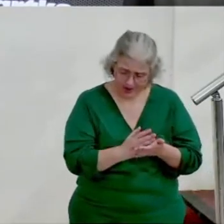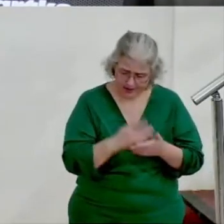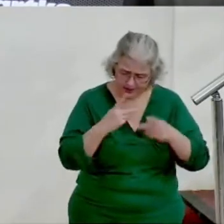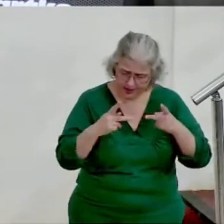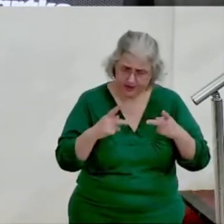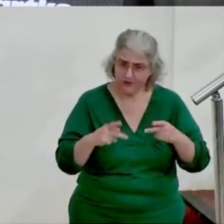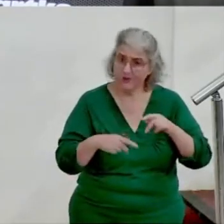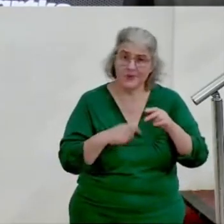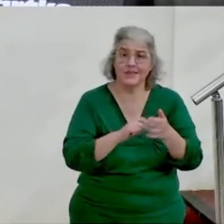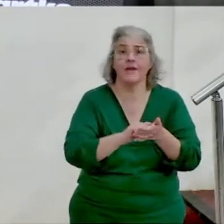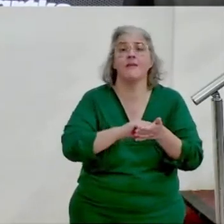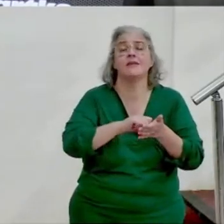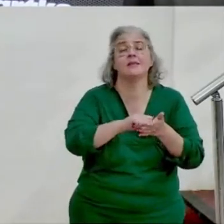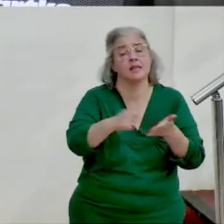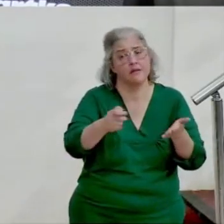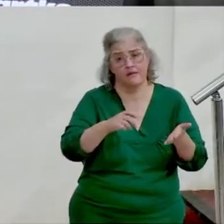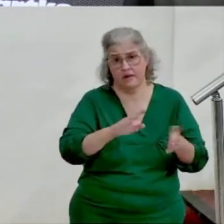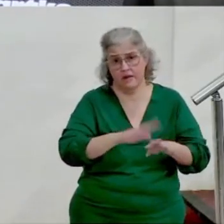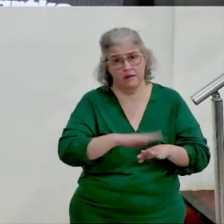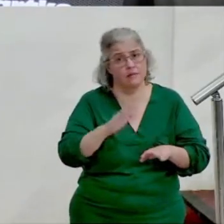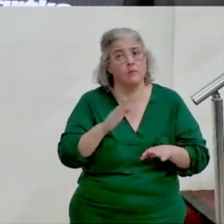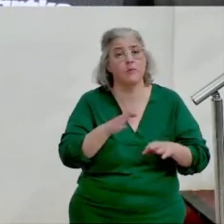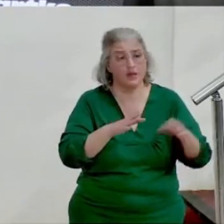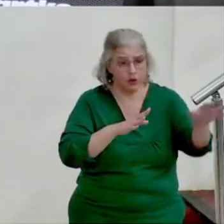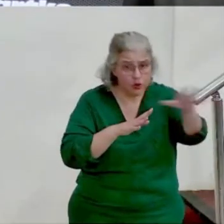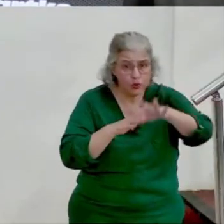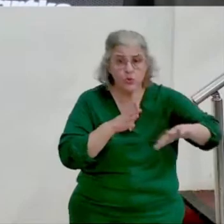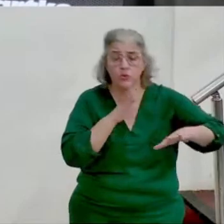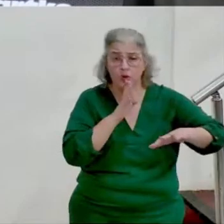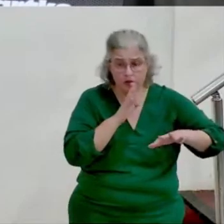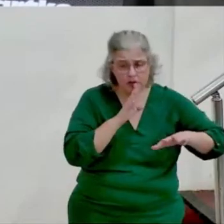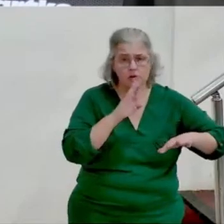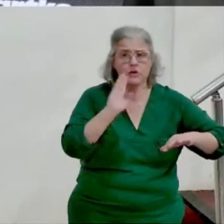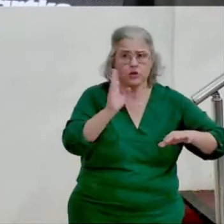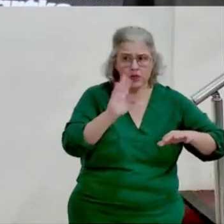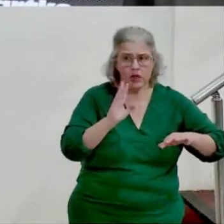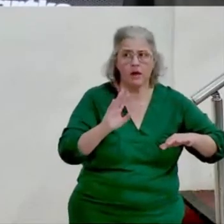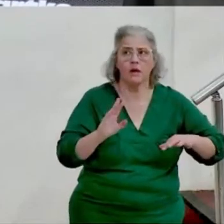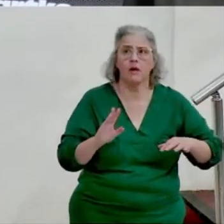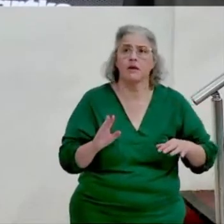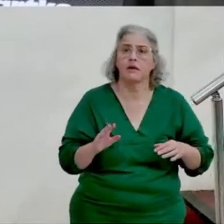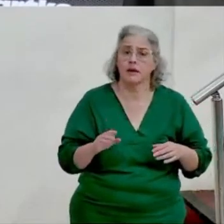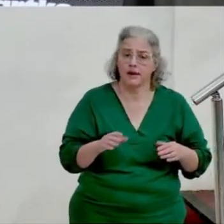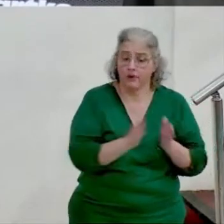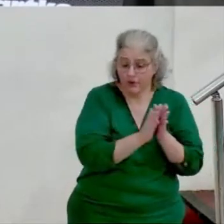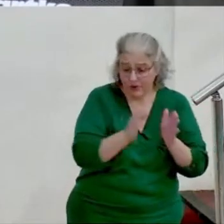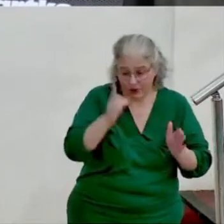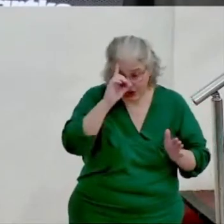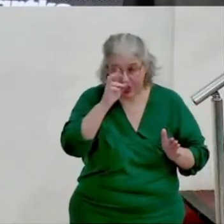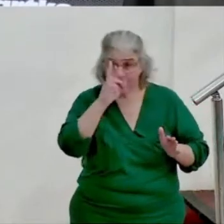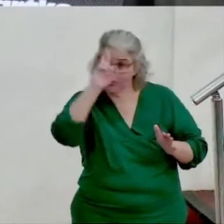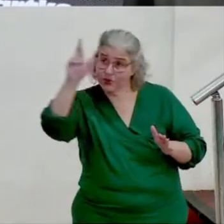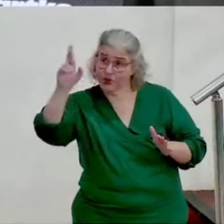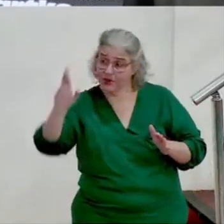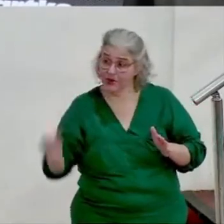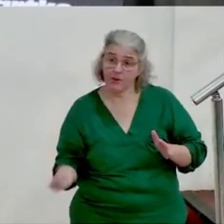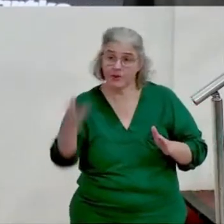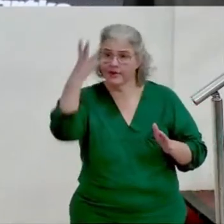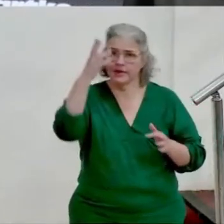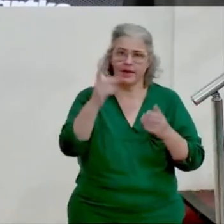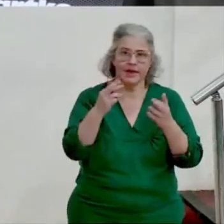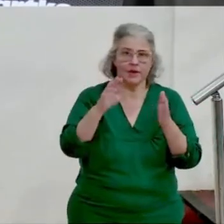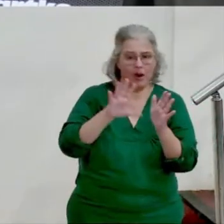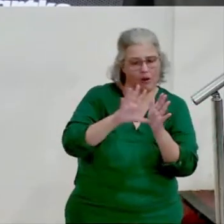perfeitamente, diz o verso 2, que o dia do Senhor vem como um ladrão. Este quando é imprevisível, e